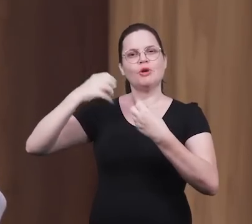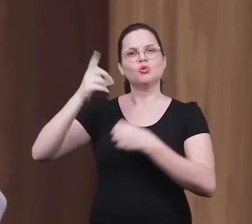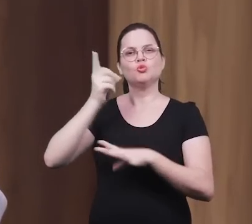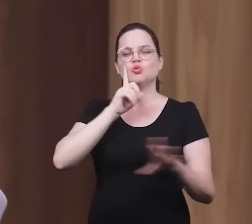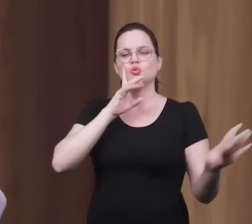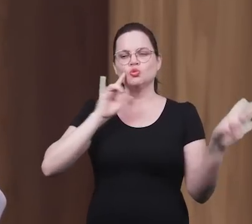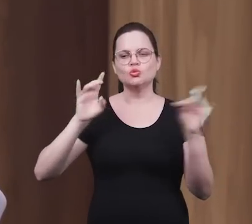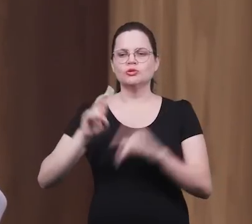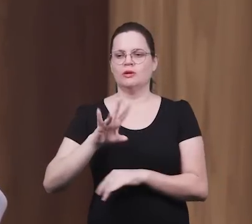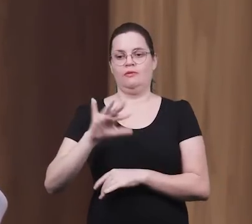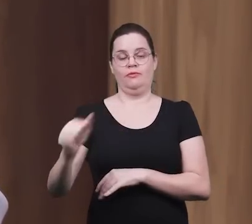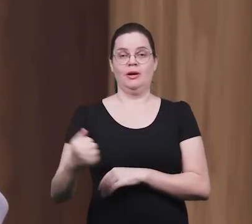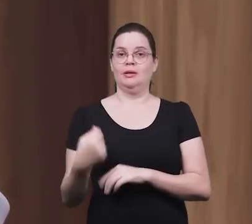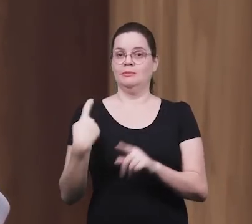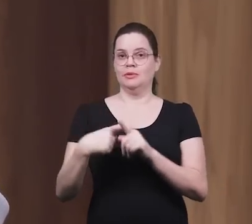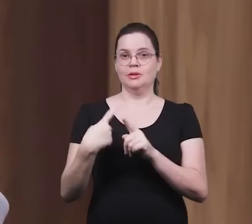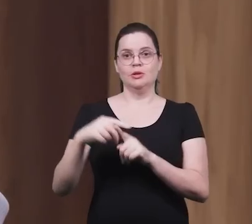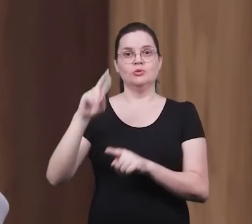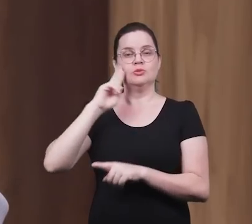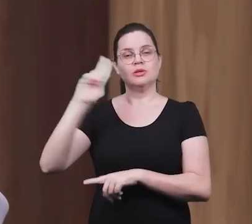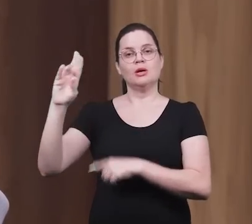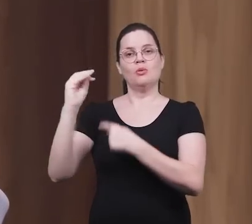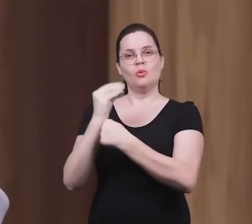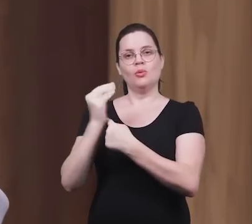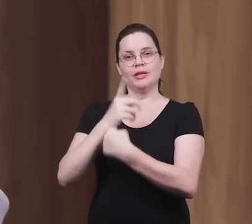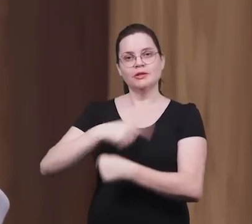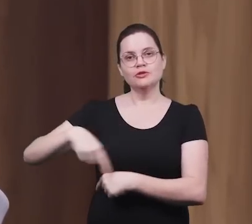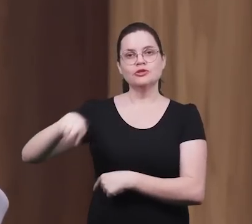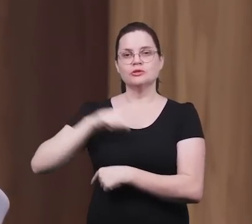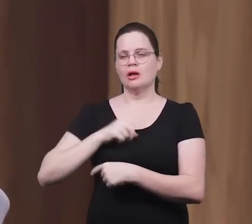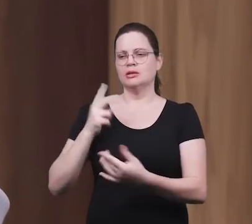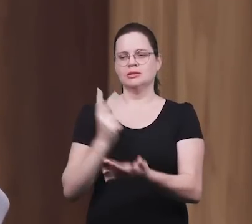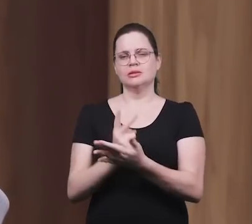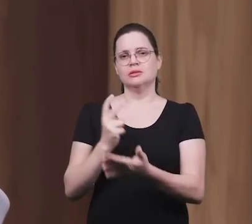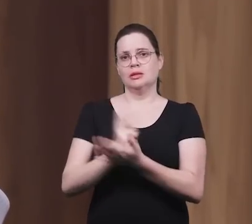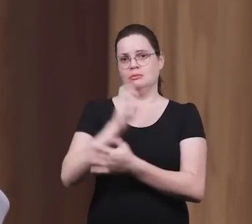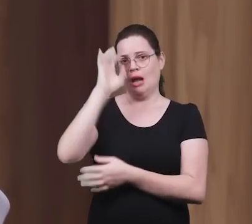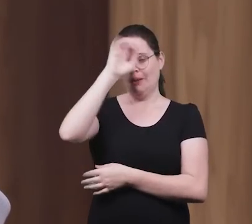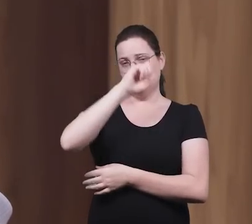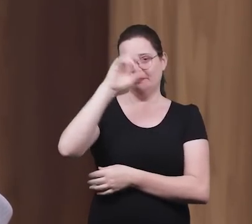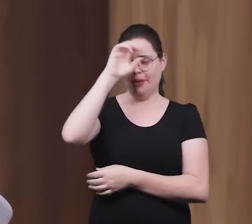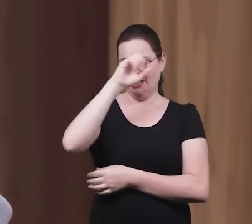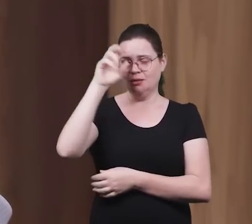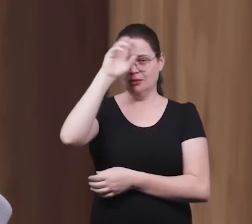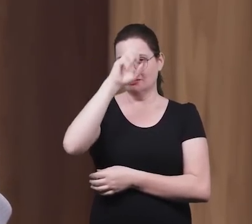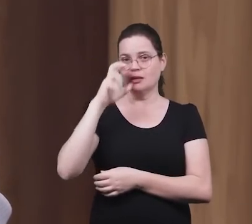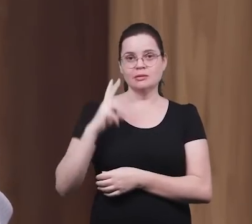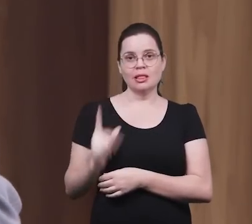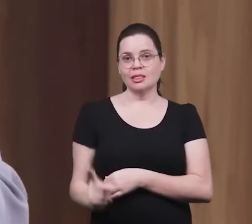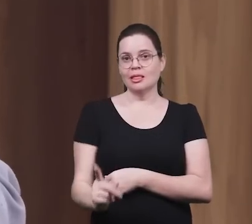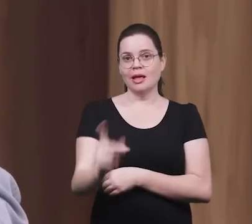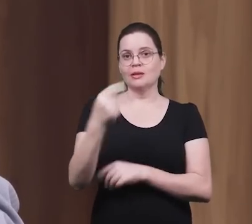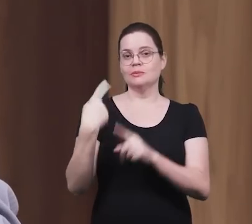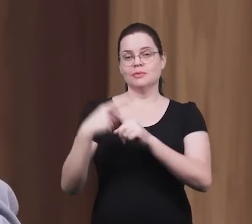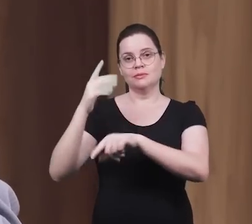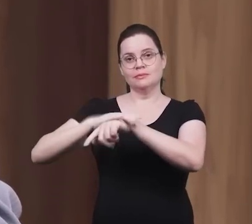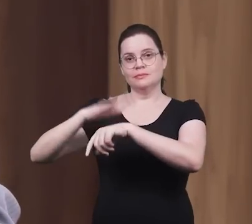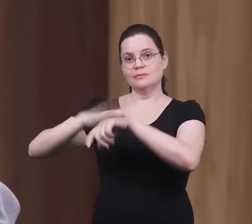O Senhor trata conosco, nos levando a um aprendizado inesgotável.